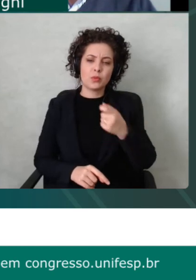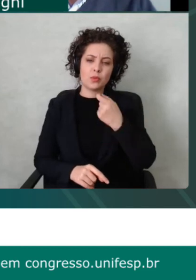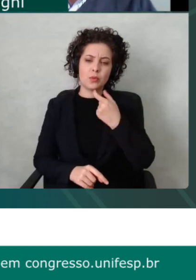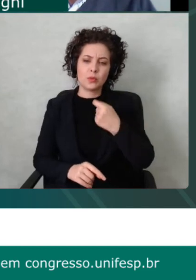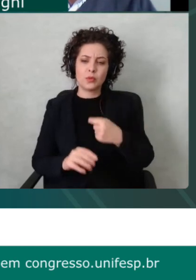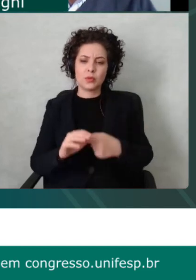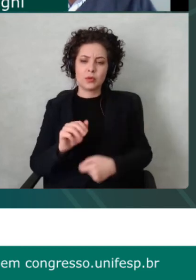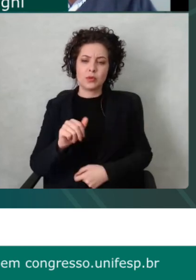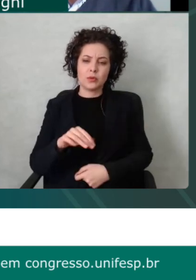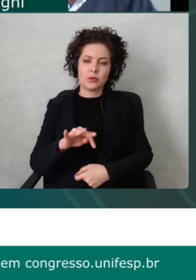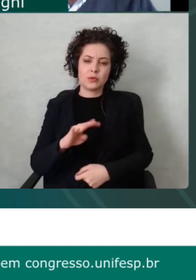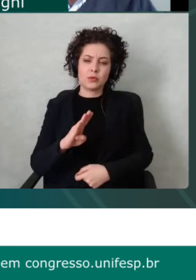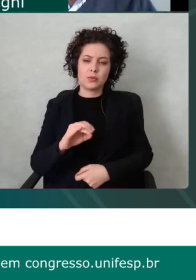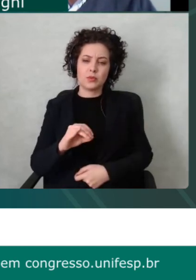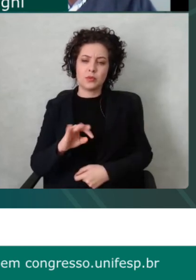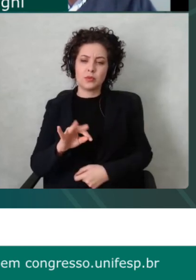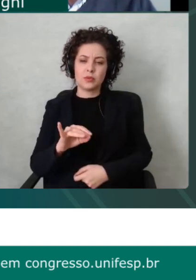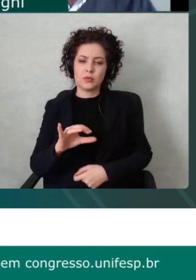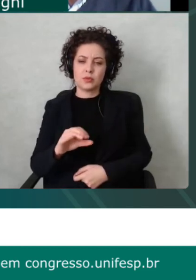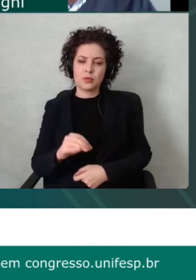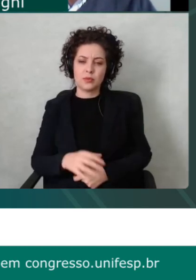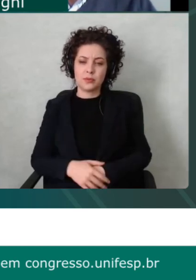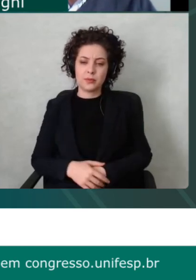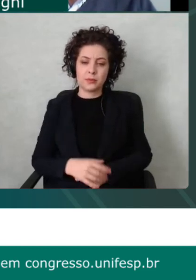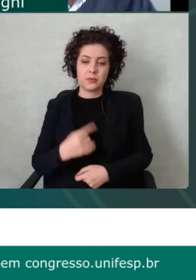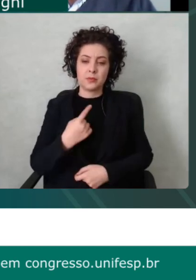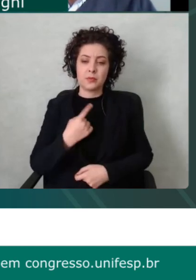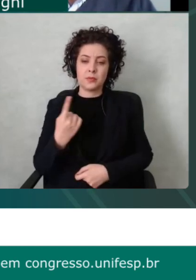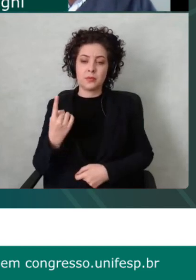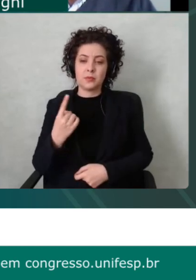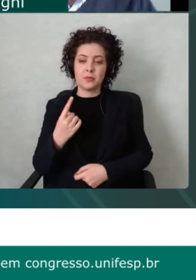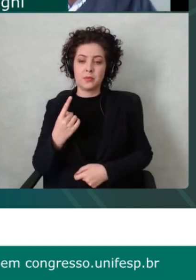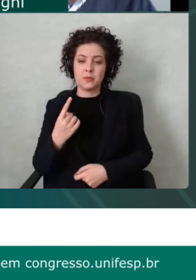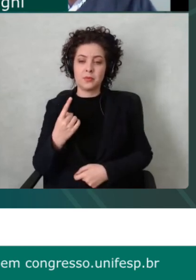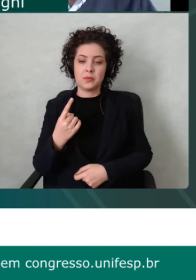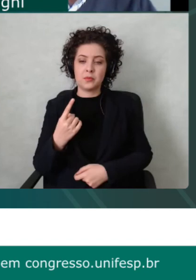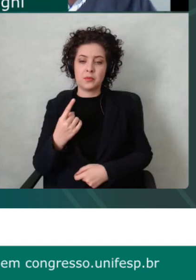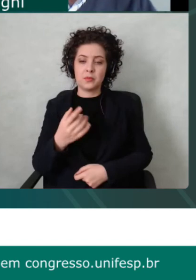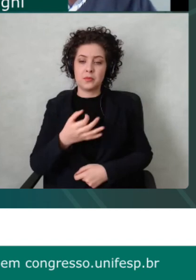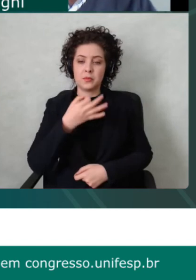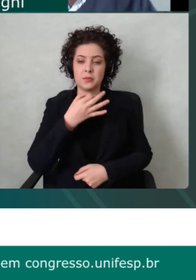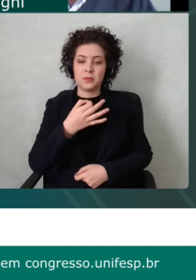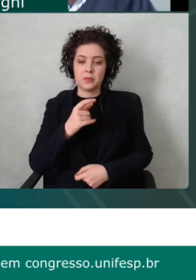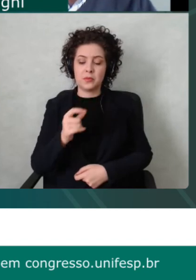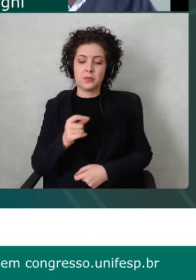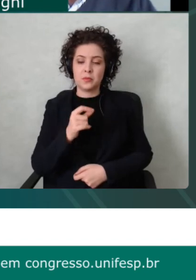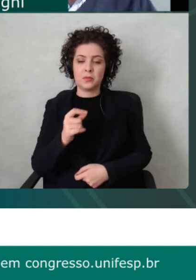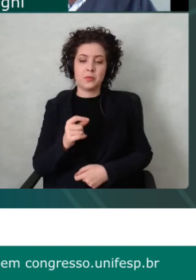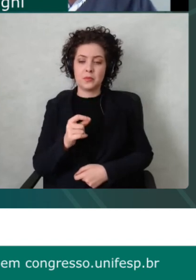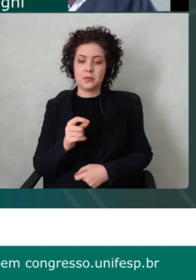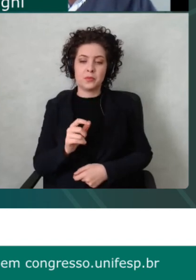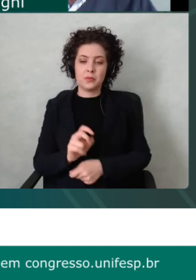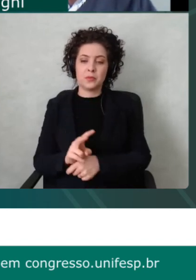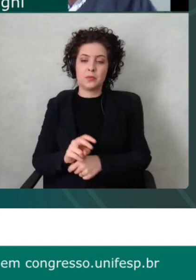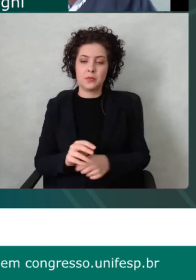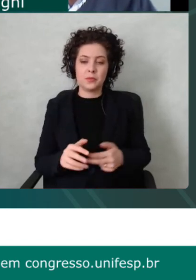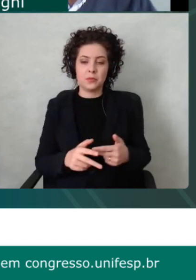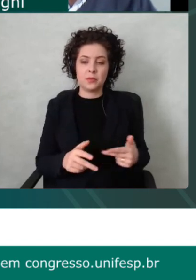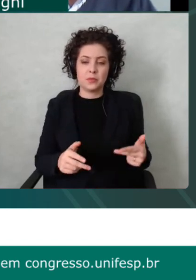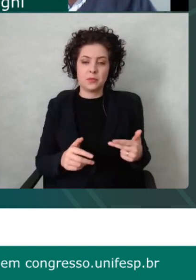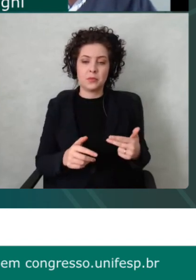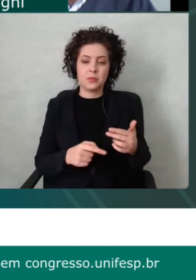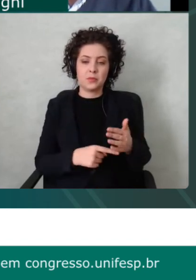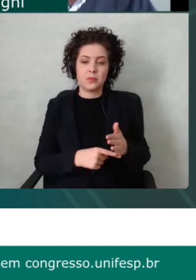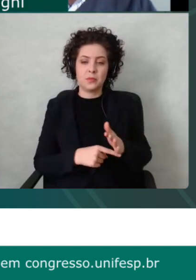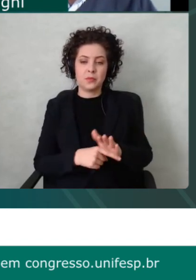A gente tem uma visão lá na nossa UTI de que as infecções relacionadas à assistência à saúde, elas não